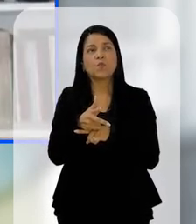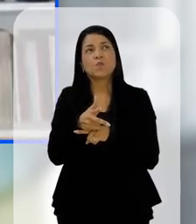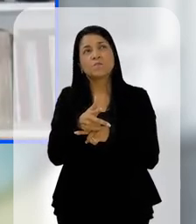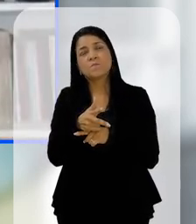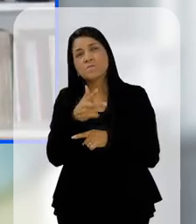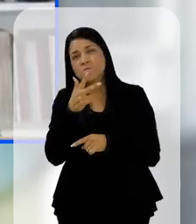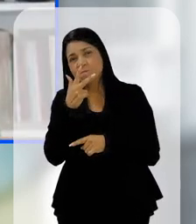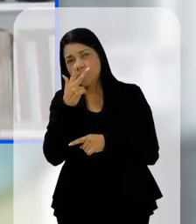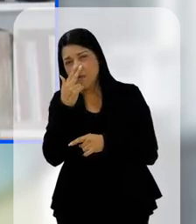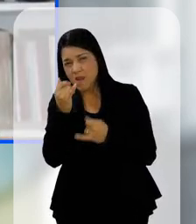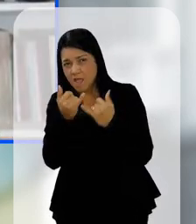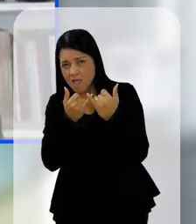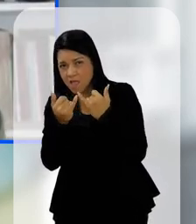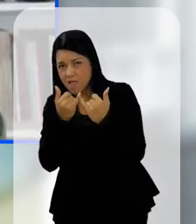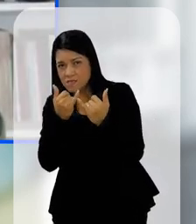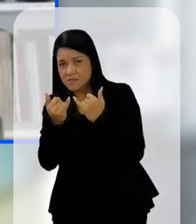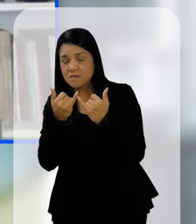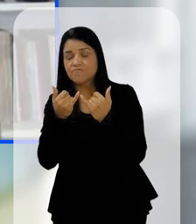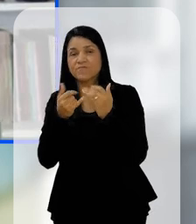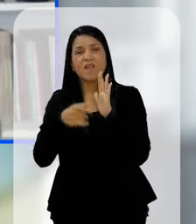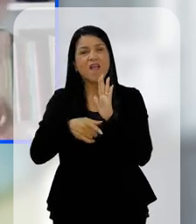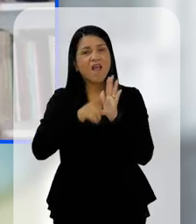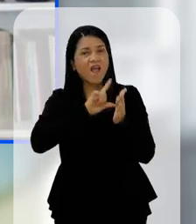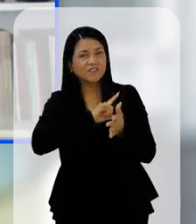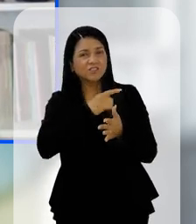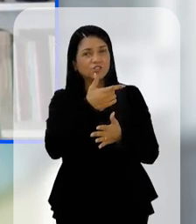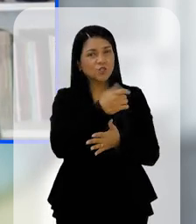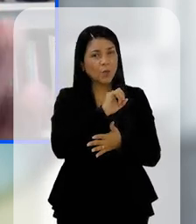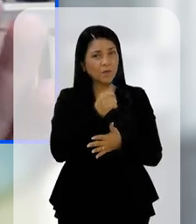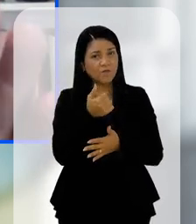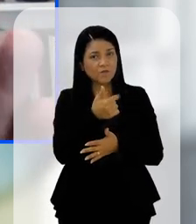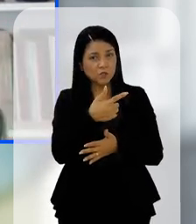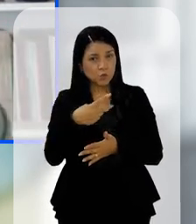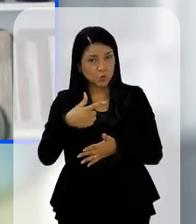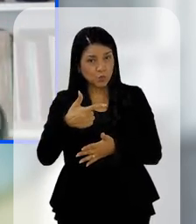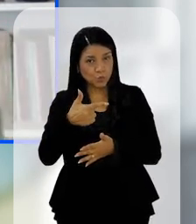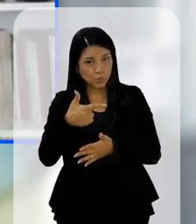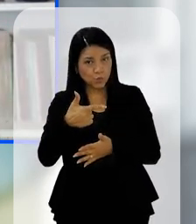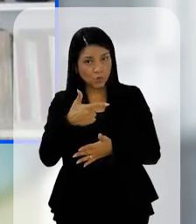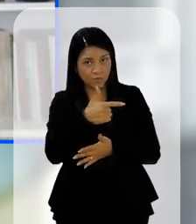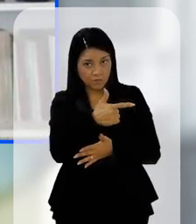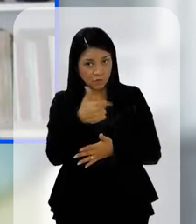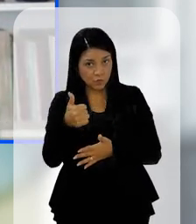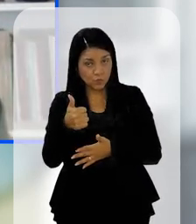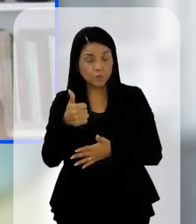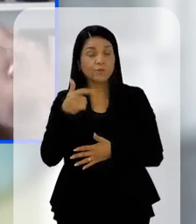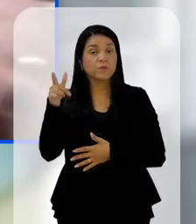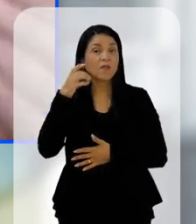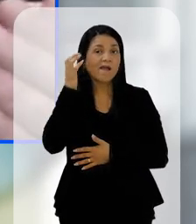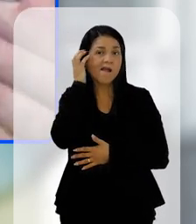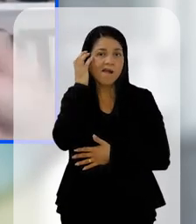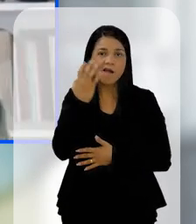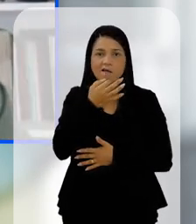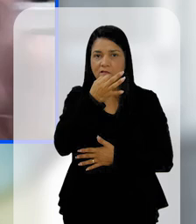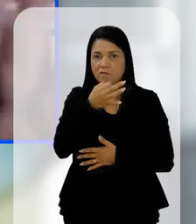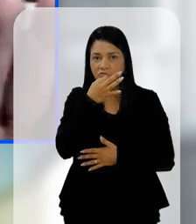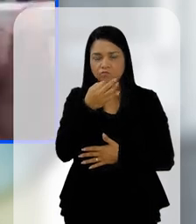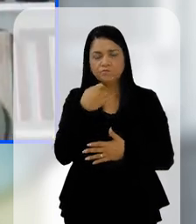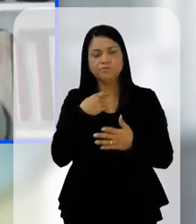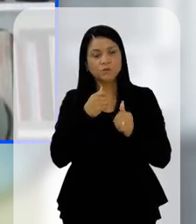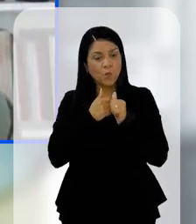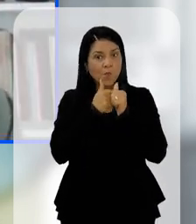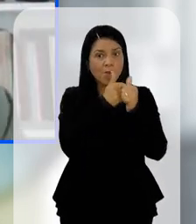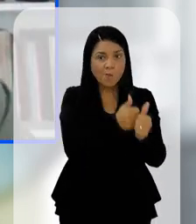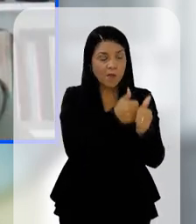um comentário anterior que eu fiz em 2021 numa rádio, em razão dos relatórios. Eu